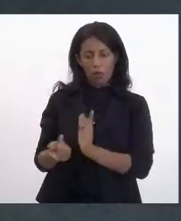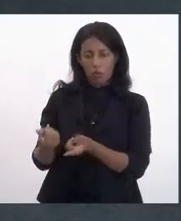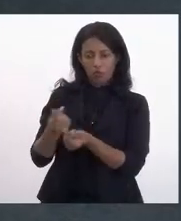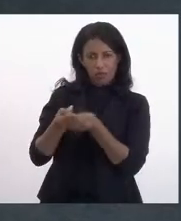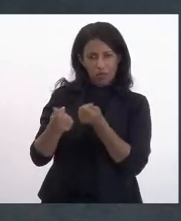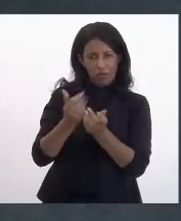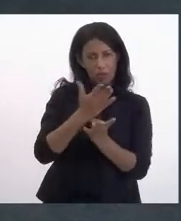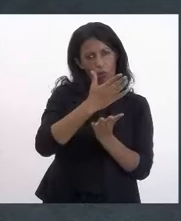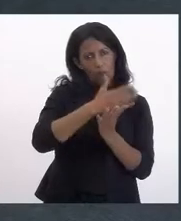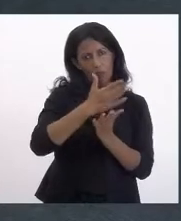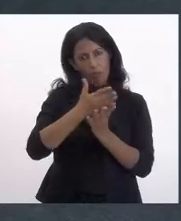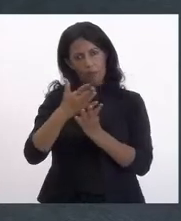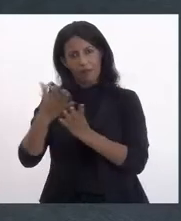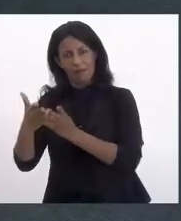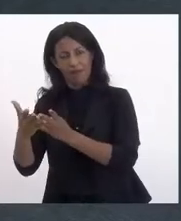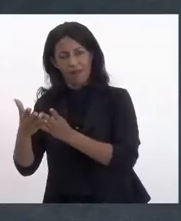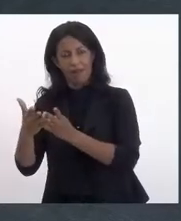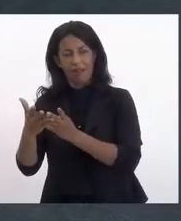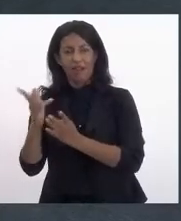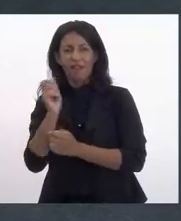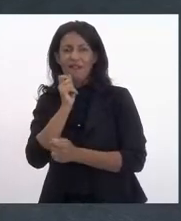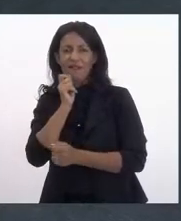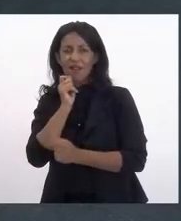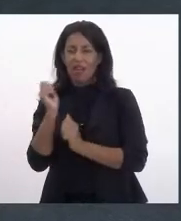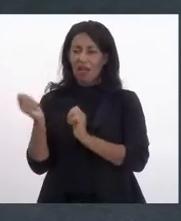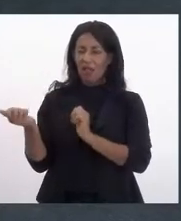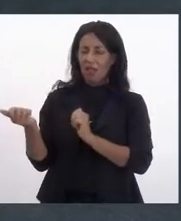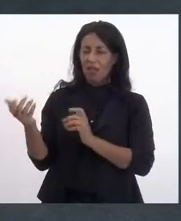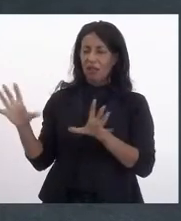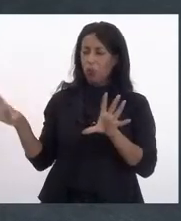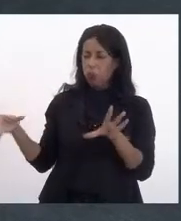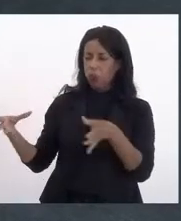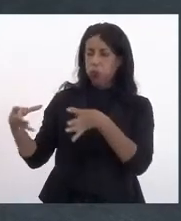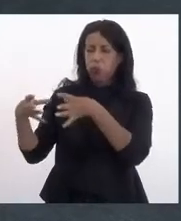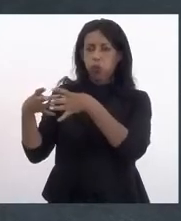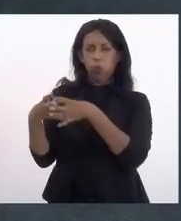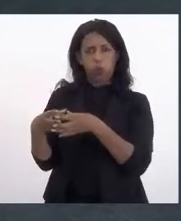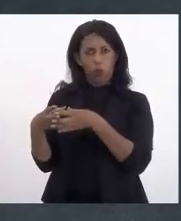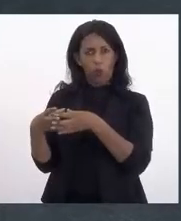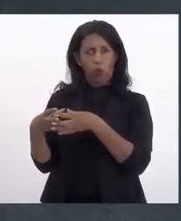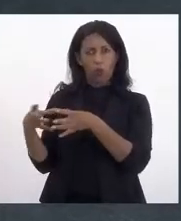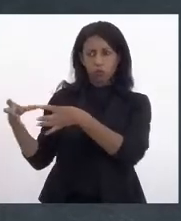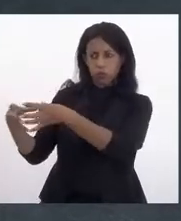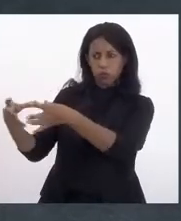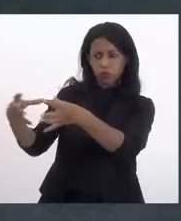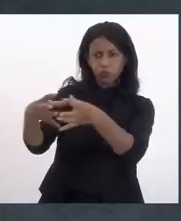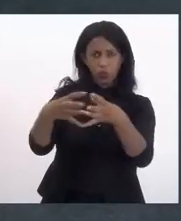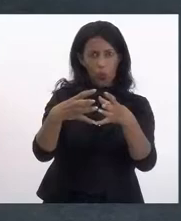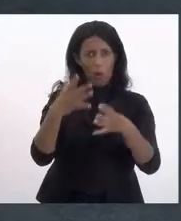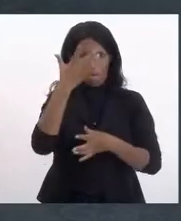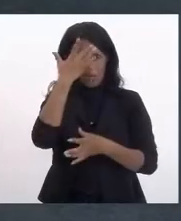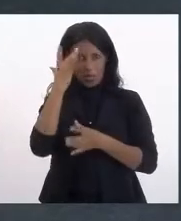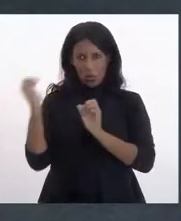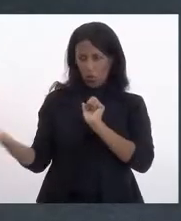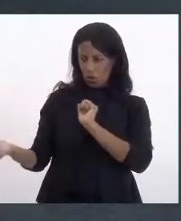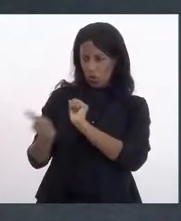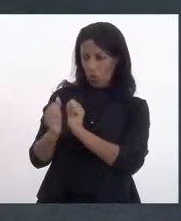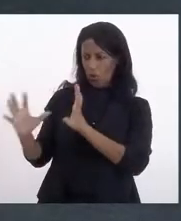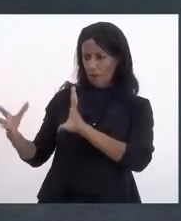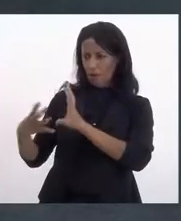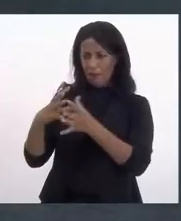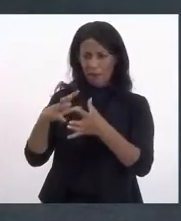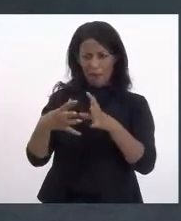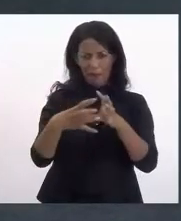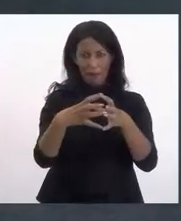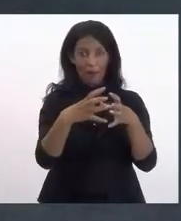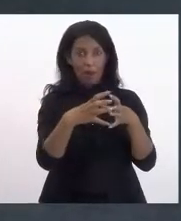financiamento, fazem ajuda mútua, chamado às vezes mutirão, e várias outras formas. Aliás, a maior forma de construção popular